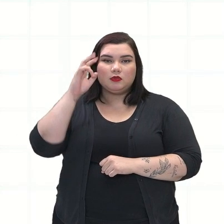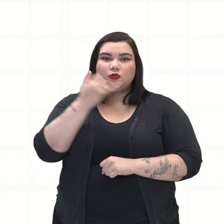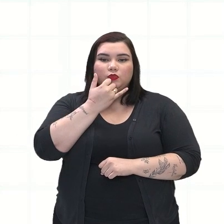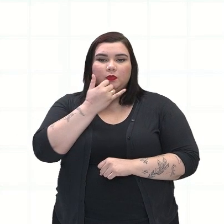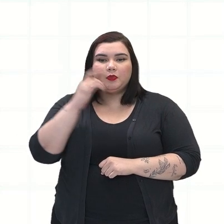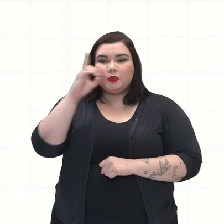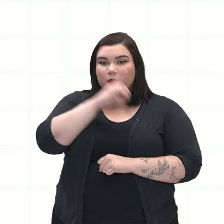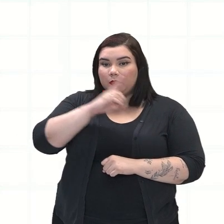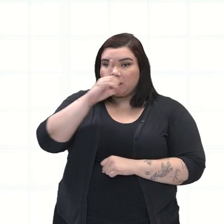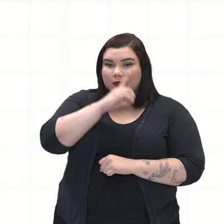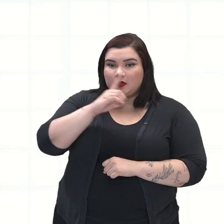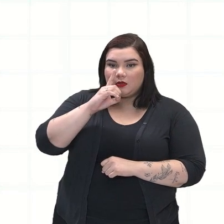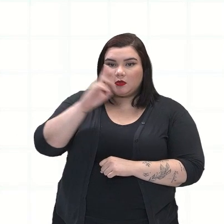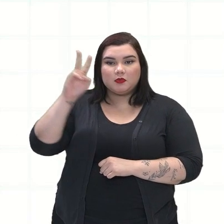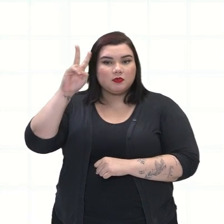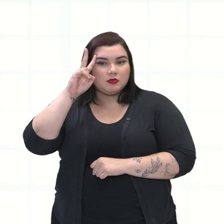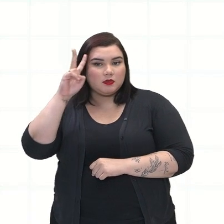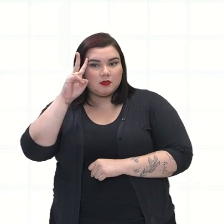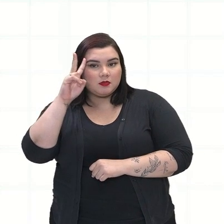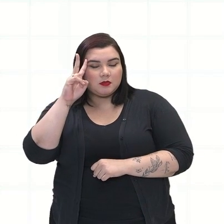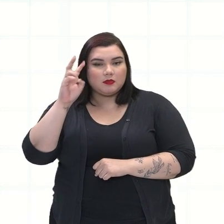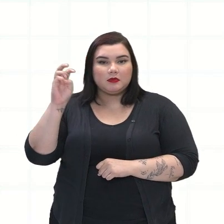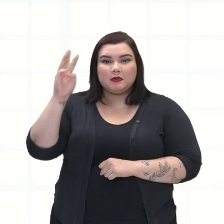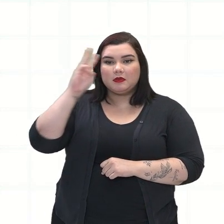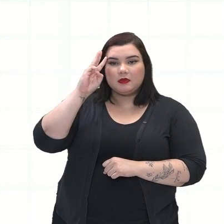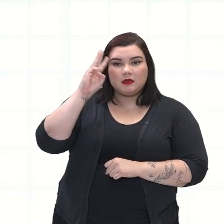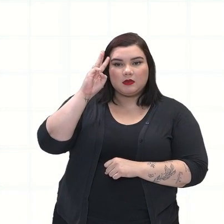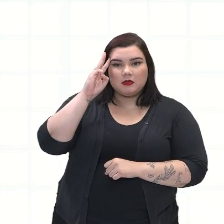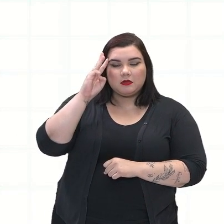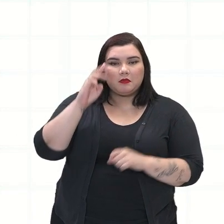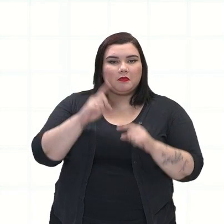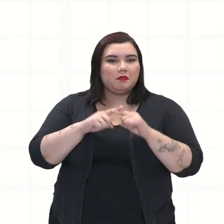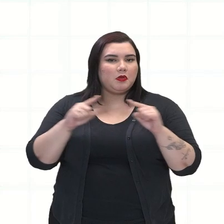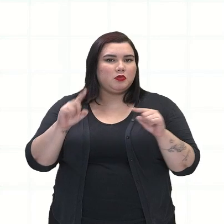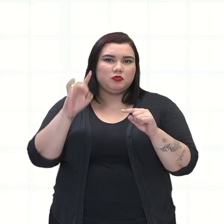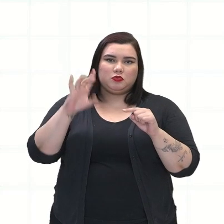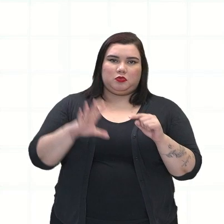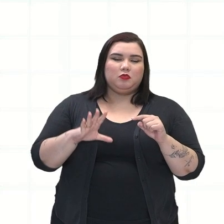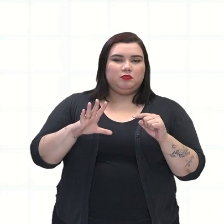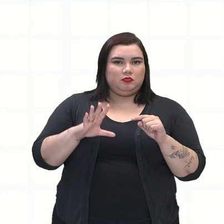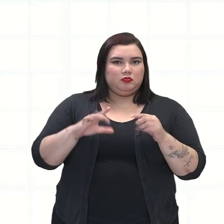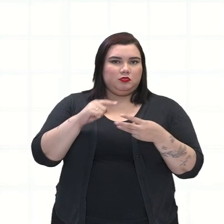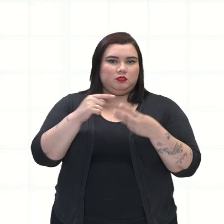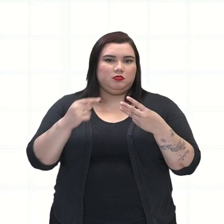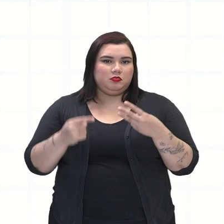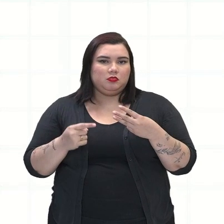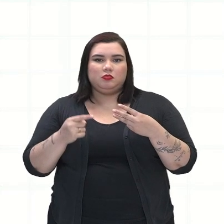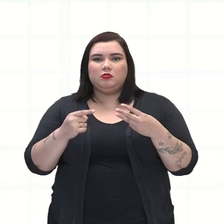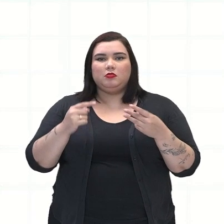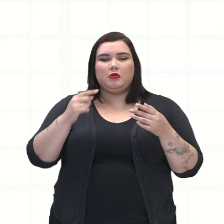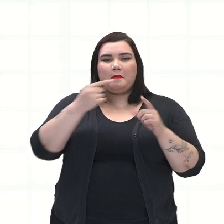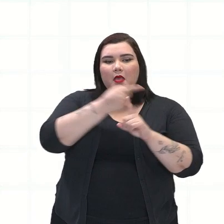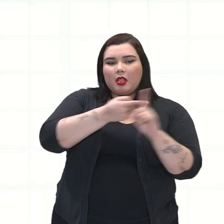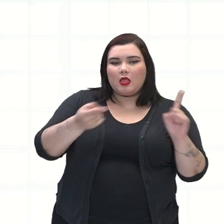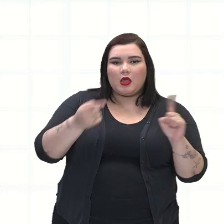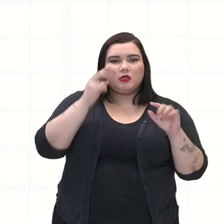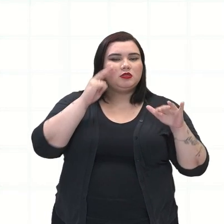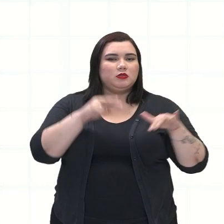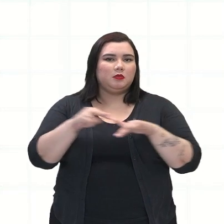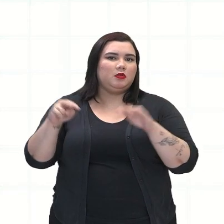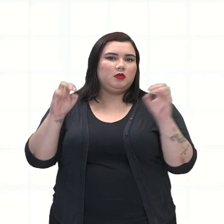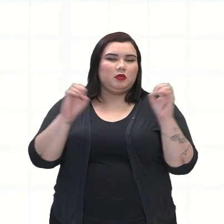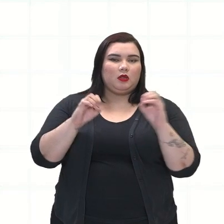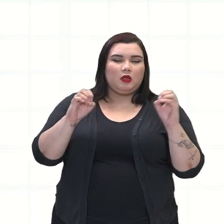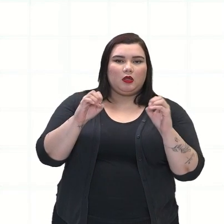e terça. Mas foram apenas alguns dias da semana, né? Não chegou a ser metade da